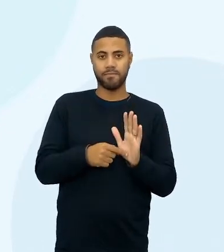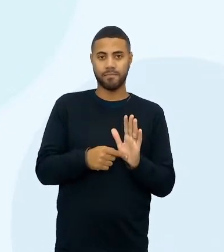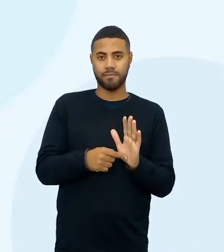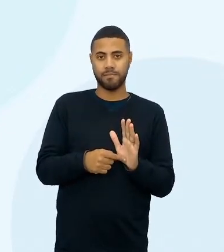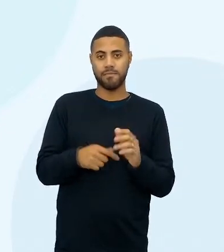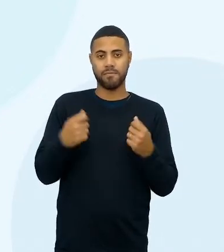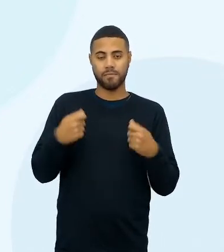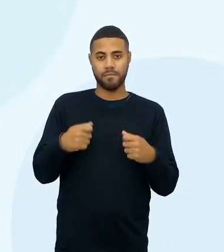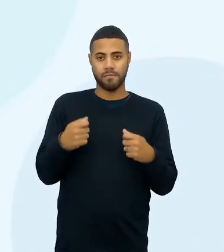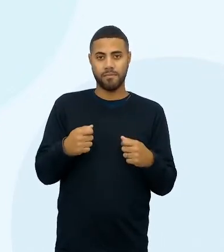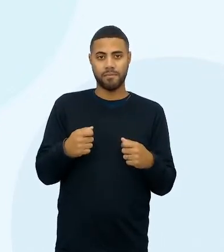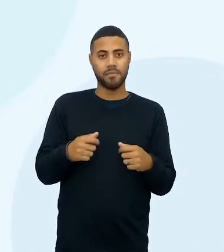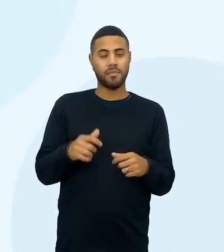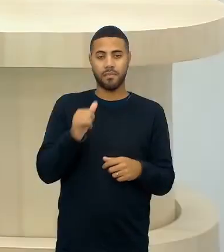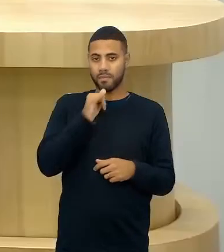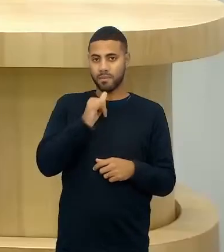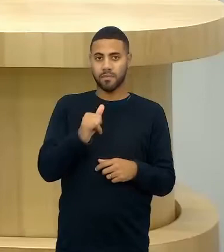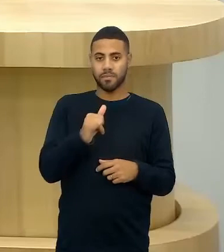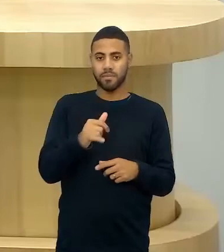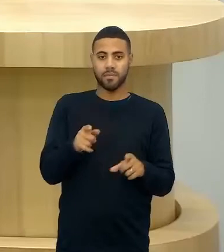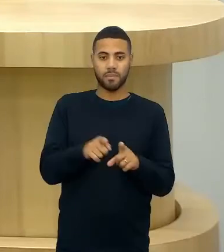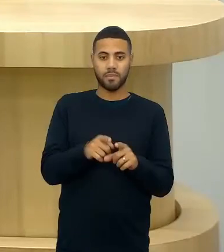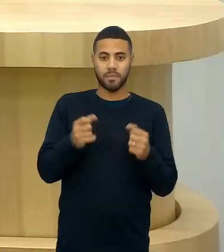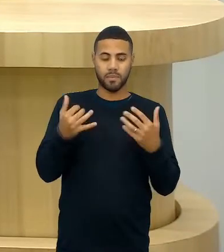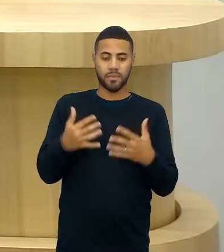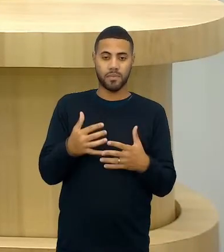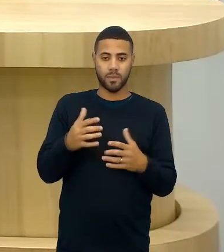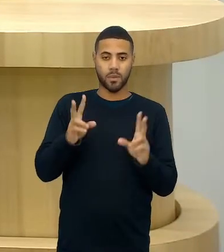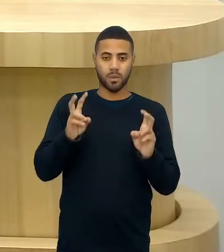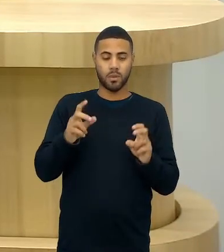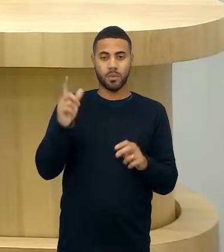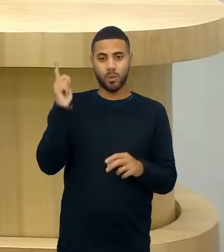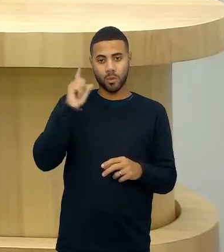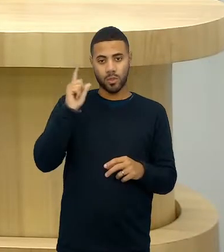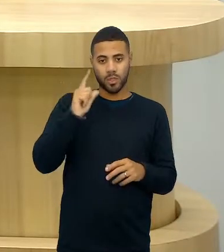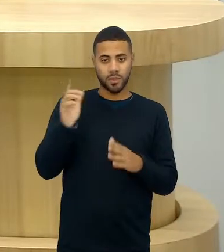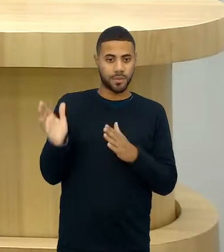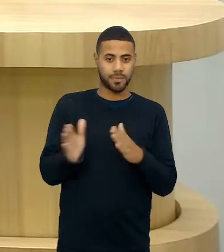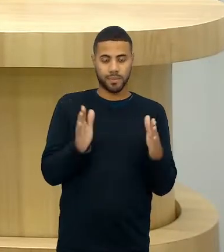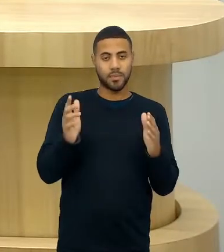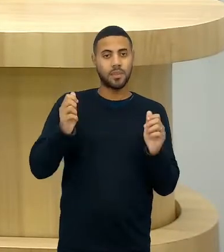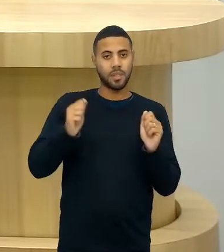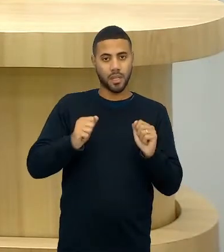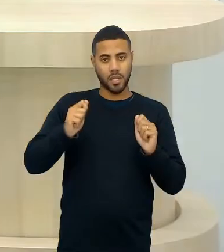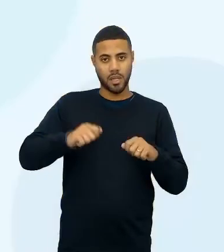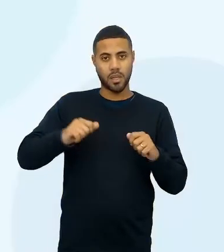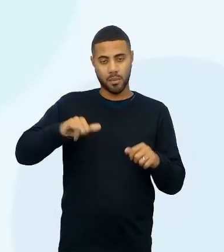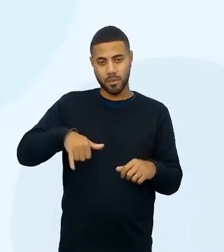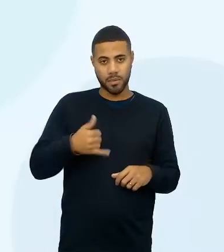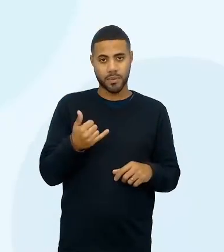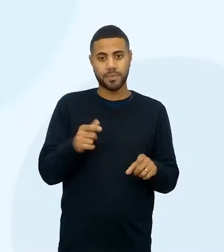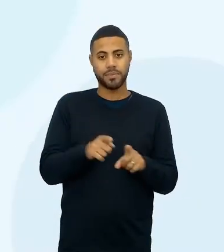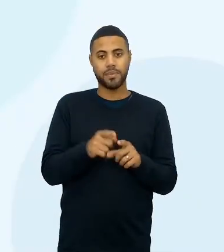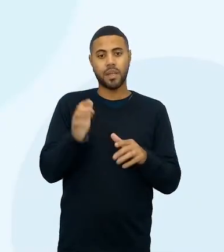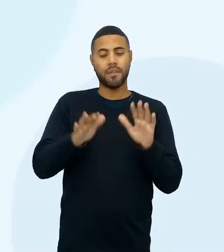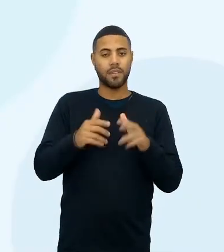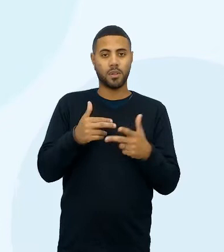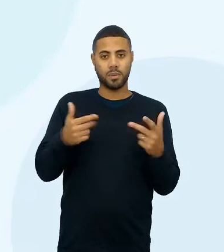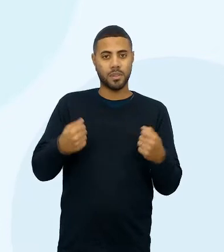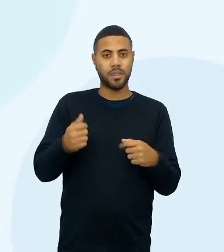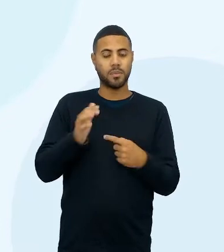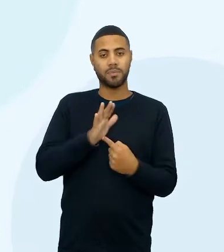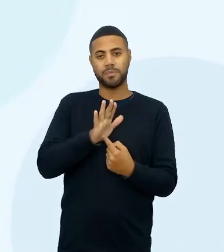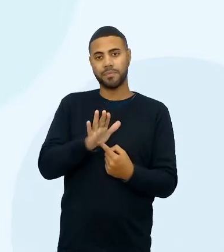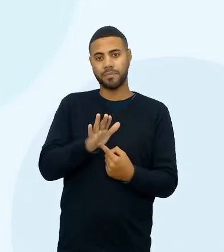aterro, Lembrando aqui, voltando na logística reversa, tem coisas que dá para ser reaproveitada e eu comentei que tem coisas que você tem que dispor,